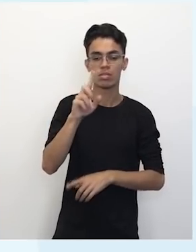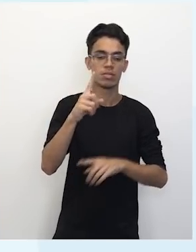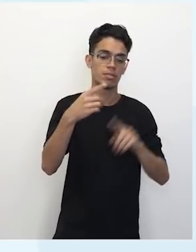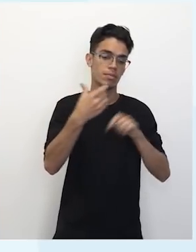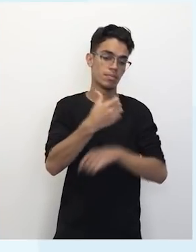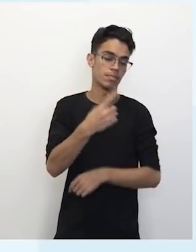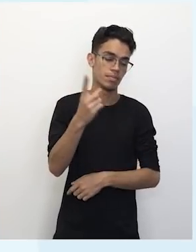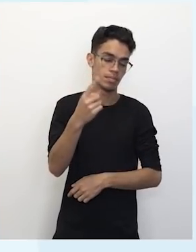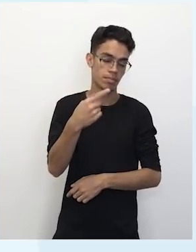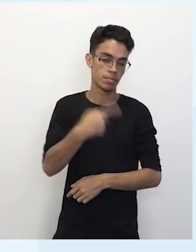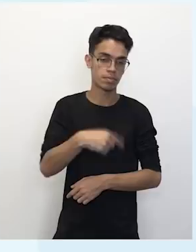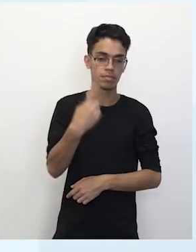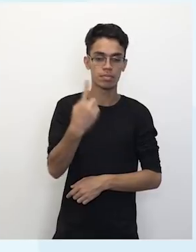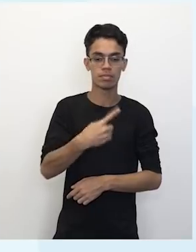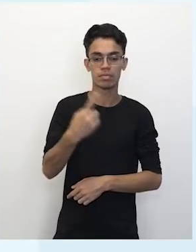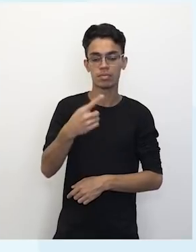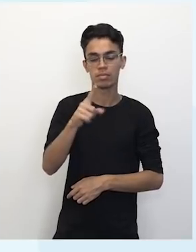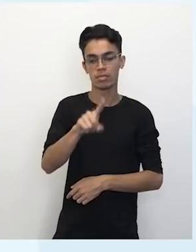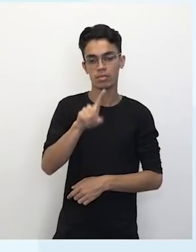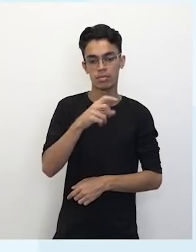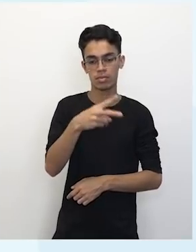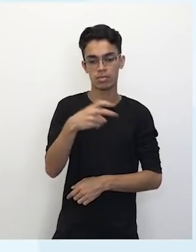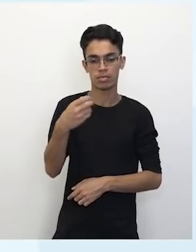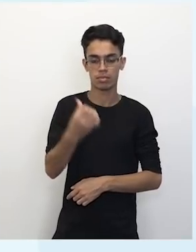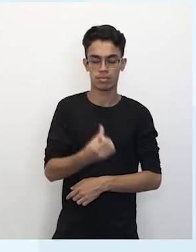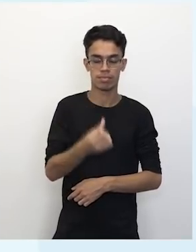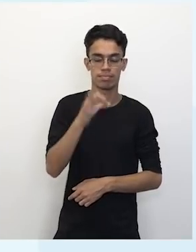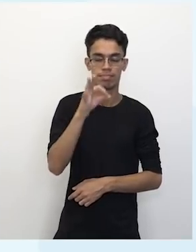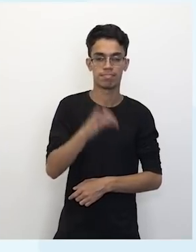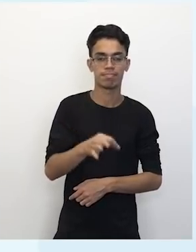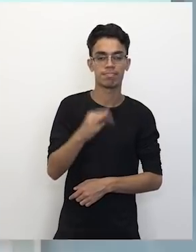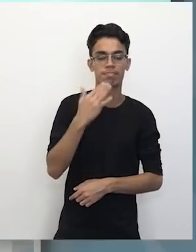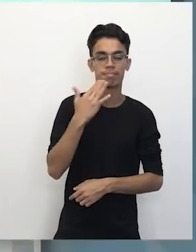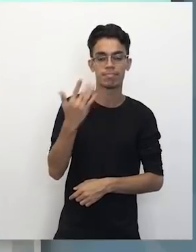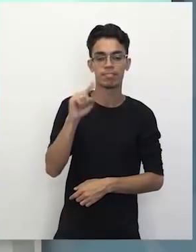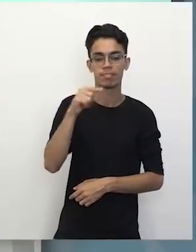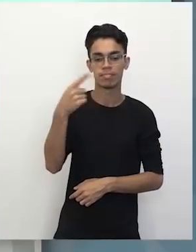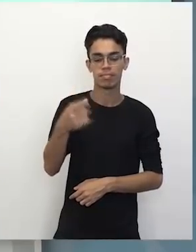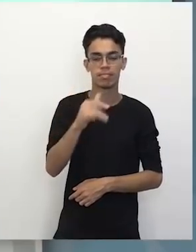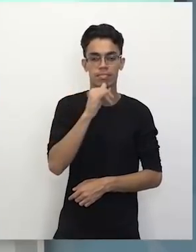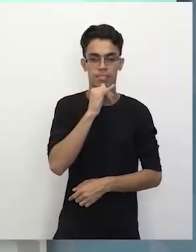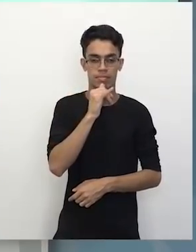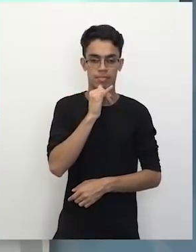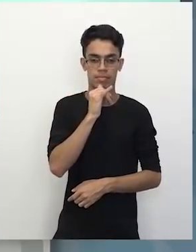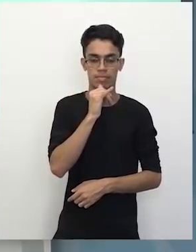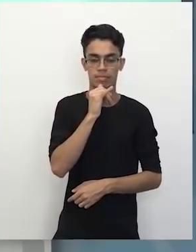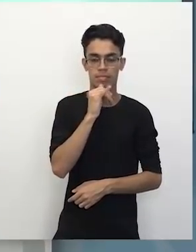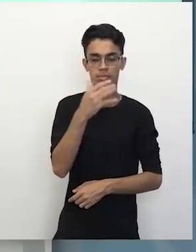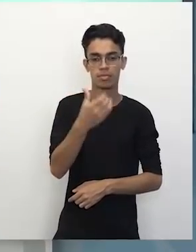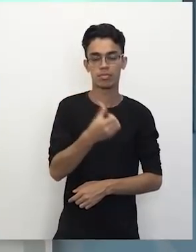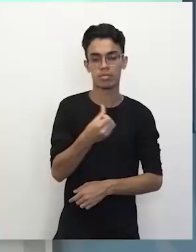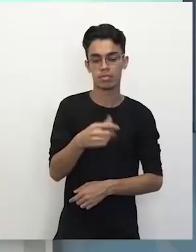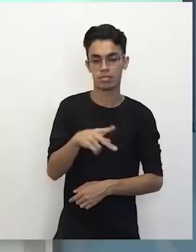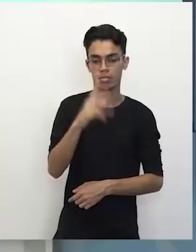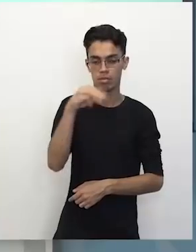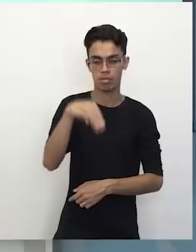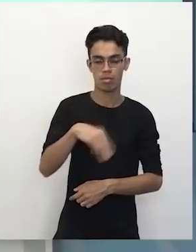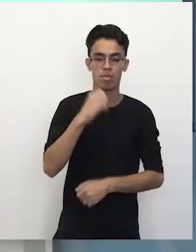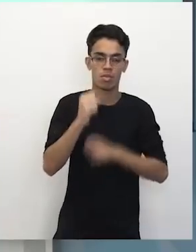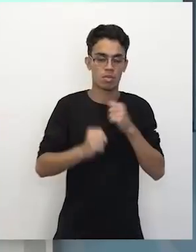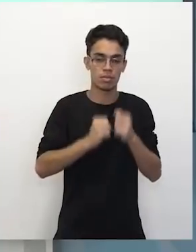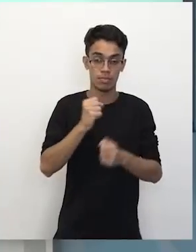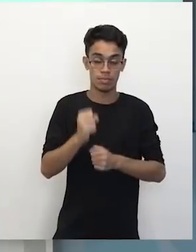Portanto, x é igual a 6. Muito bem. Agora eu tenho um outro exemplo, né? Foi 6 quilômetros, então, que eu corri